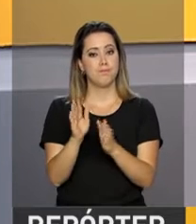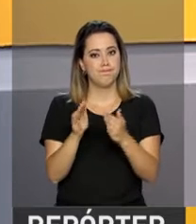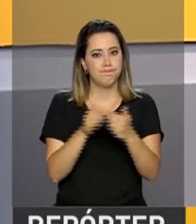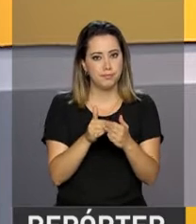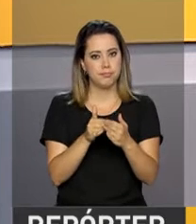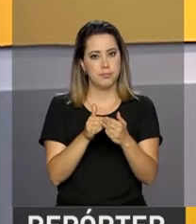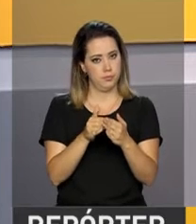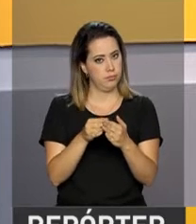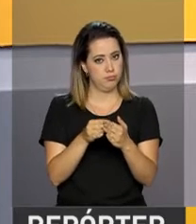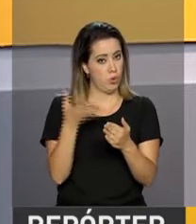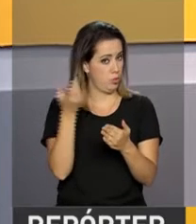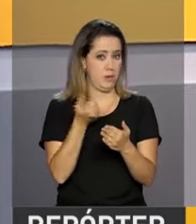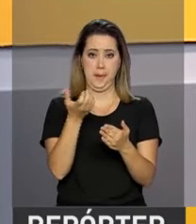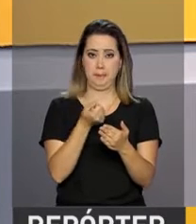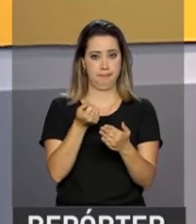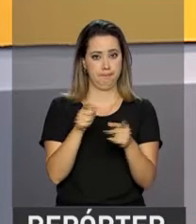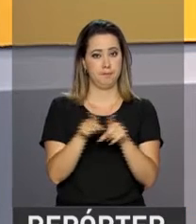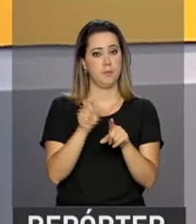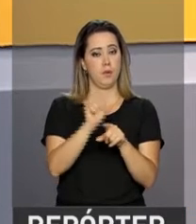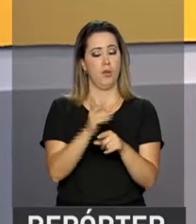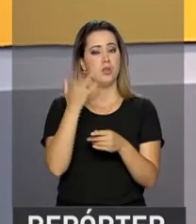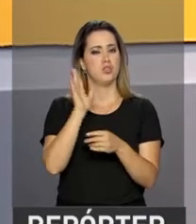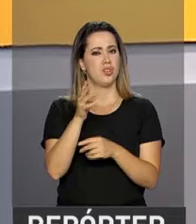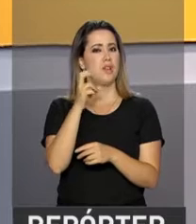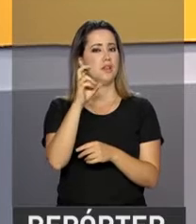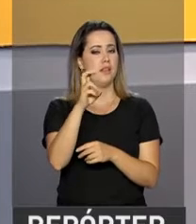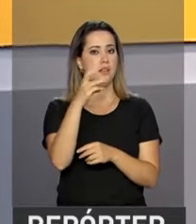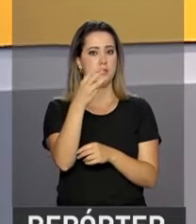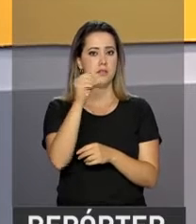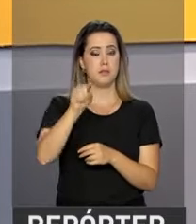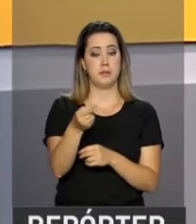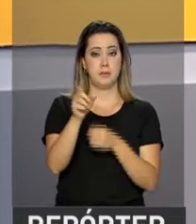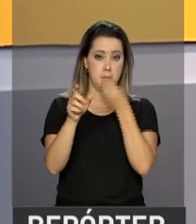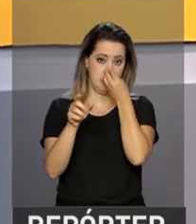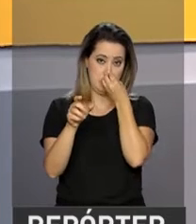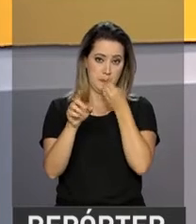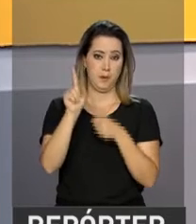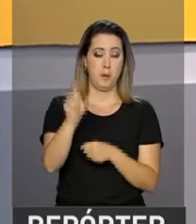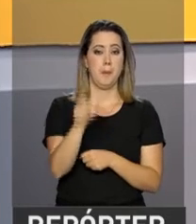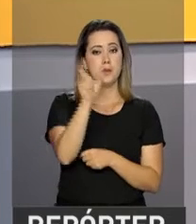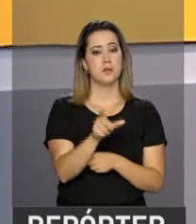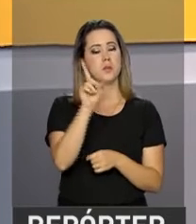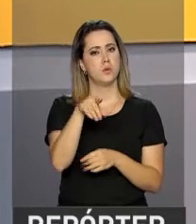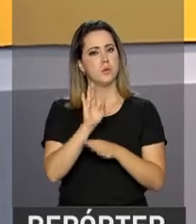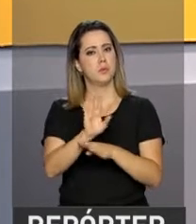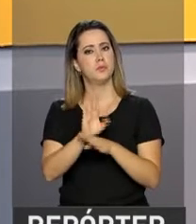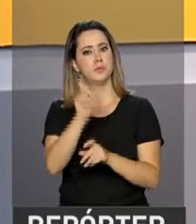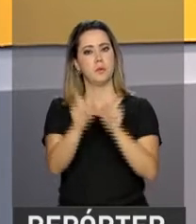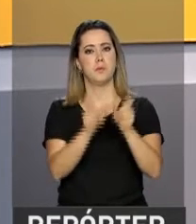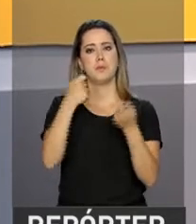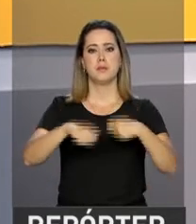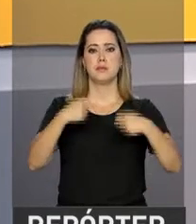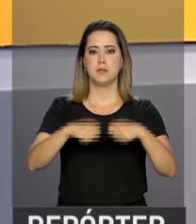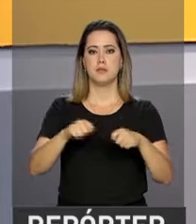revisão feita pelo governo federal alcança 530 mil benefícios e é uma forma de garantir que eles cheguem a quem realmente